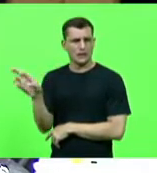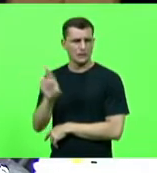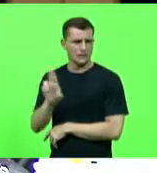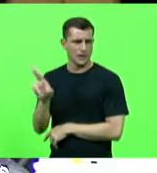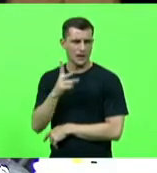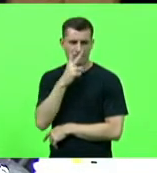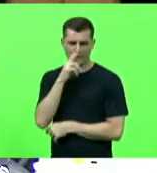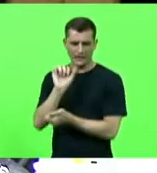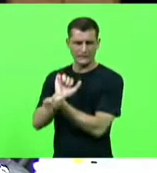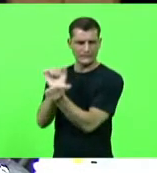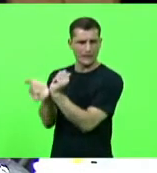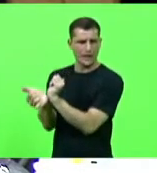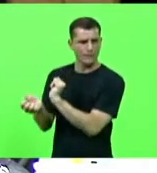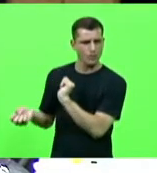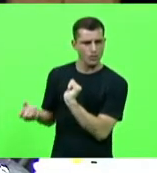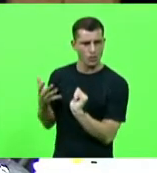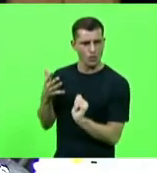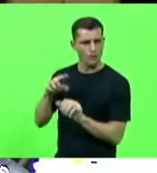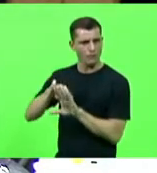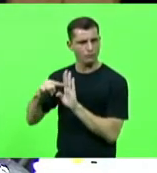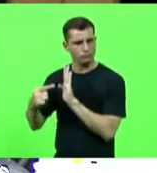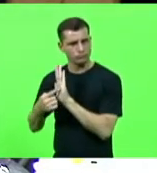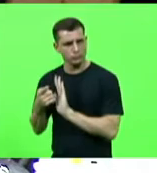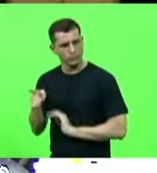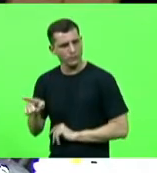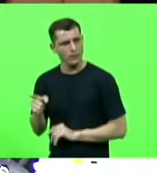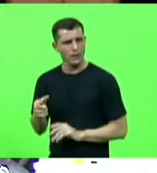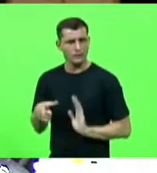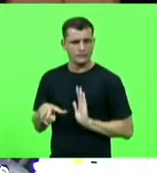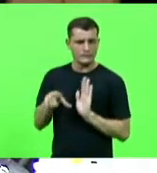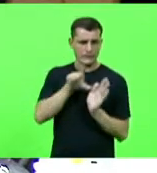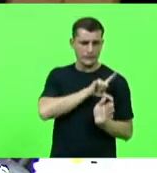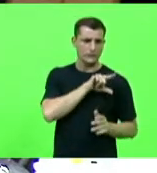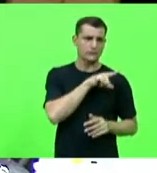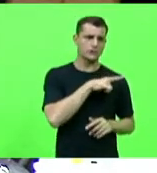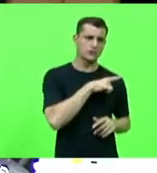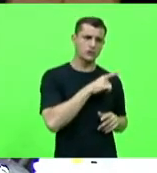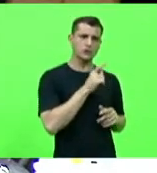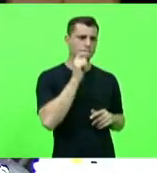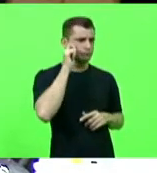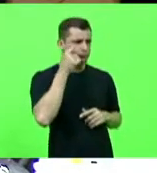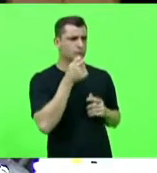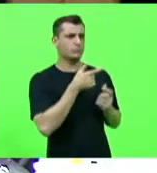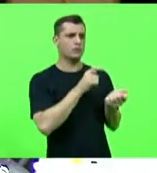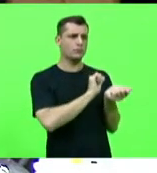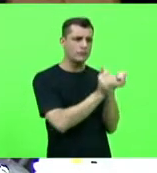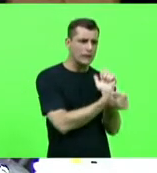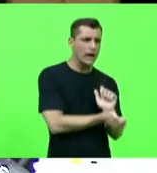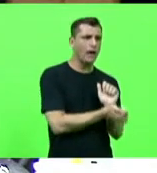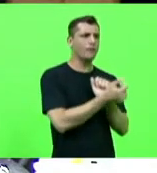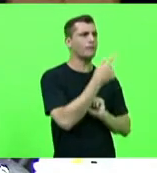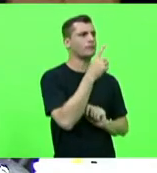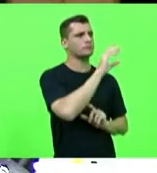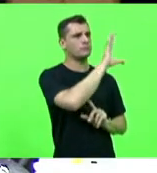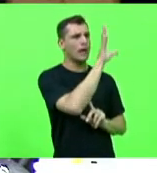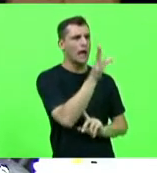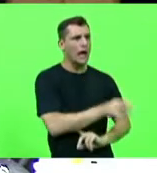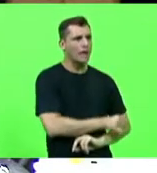escravidão. Antigamente, quando tinha escravidão, eles traziam os negros da África, vinham para cá, levavam pau,